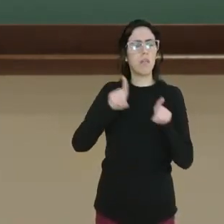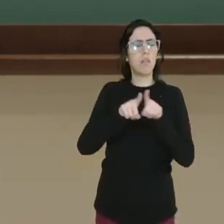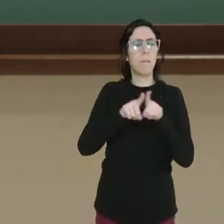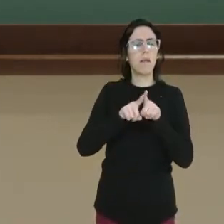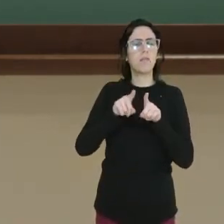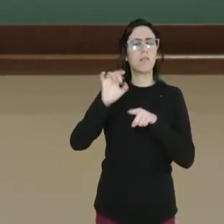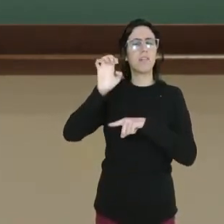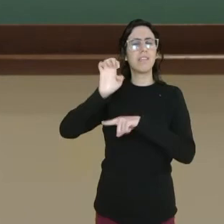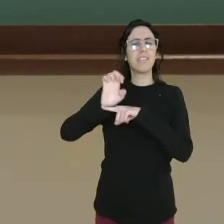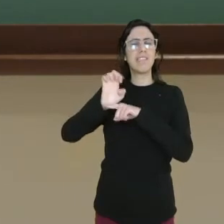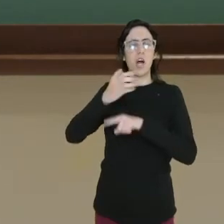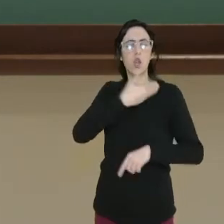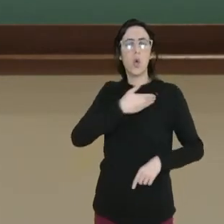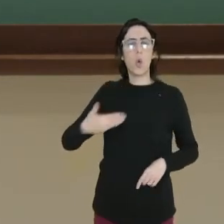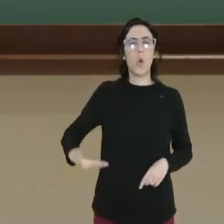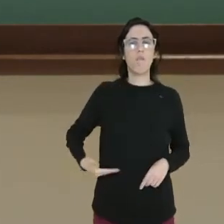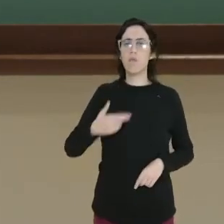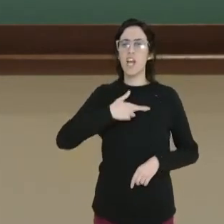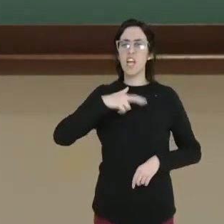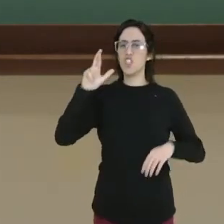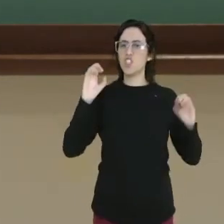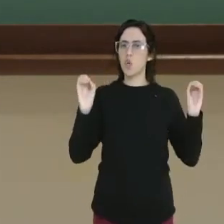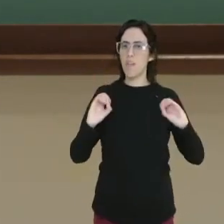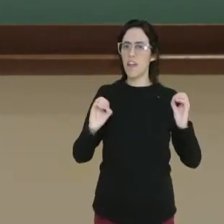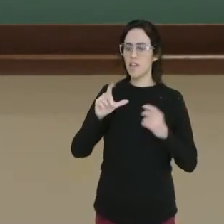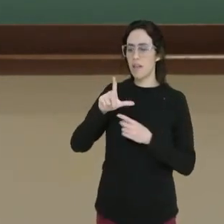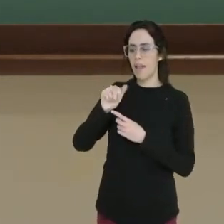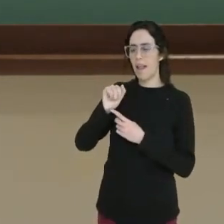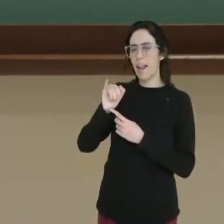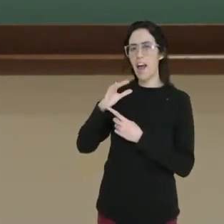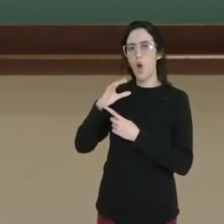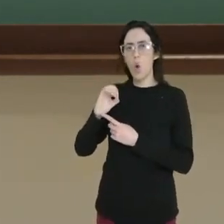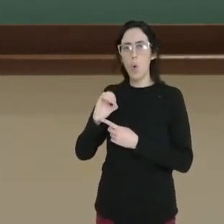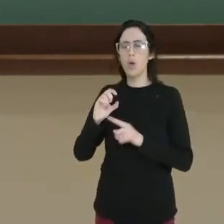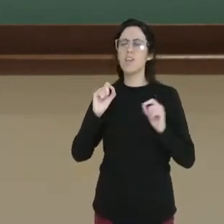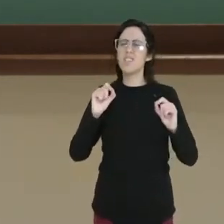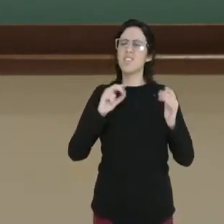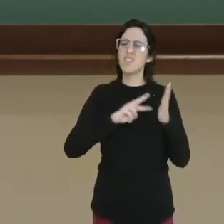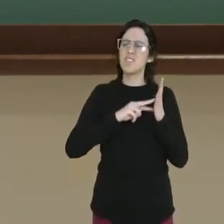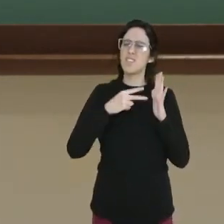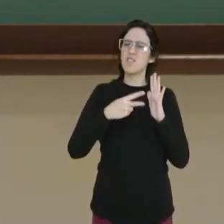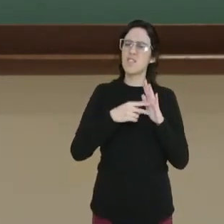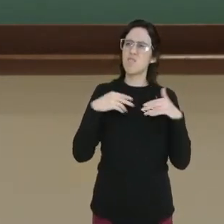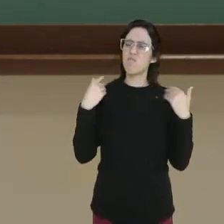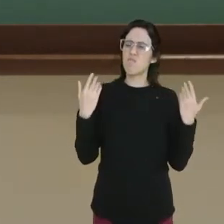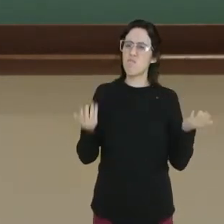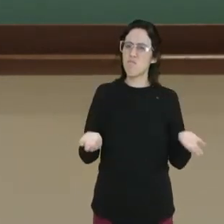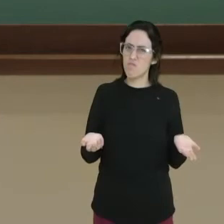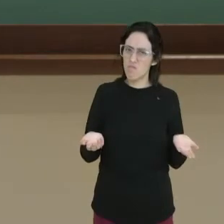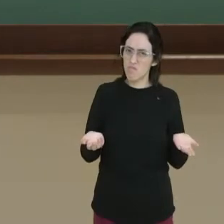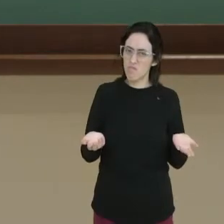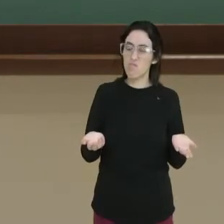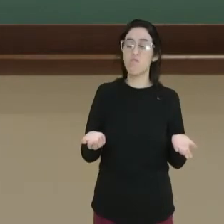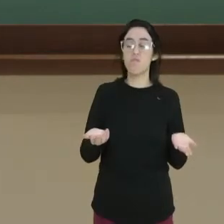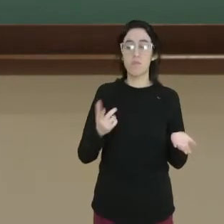Estado? Nosso Estado é laico, né? Nosso país é laico. O que isso significa? Isso consta inclusive na